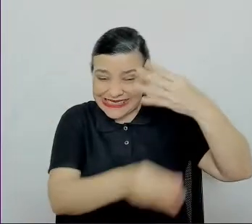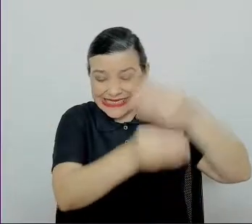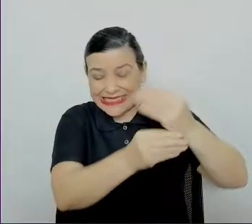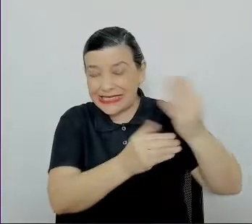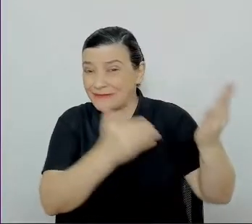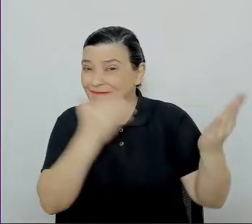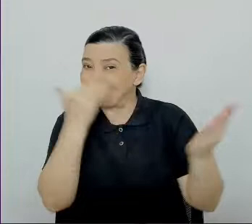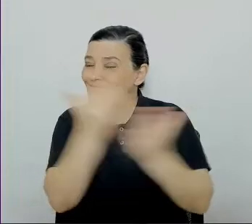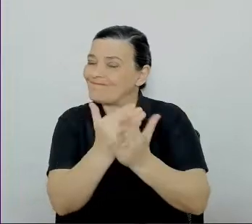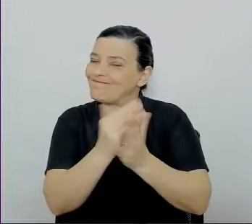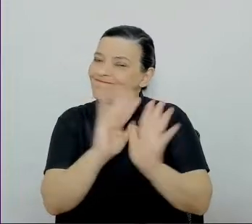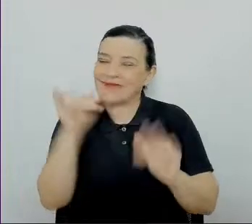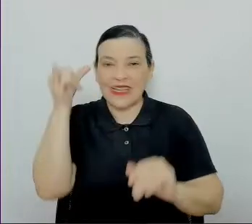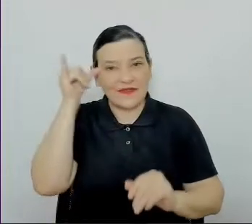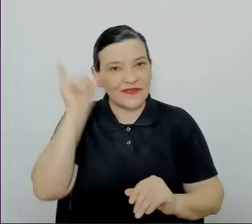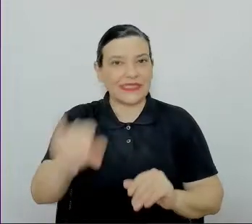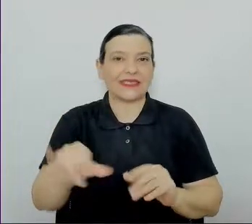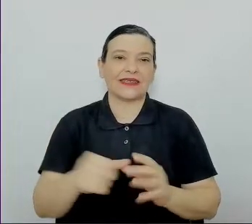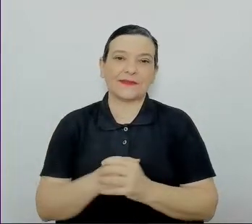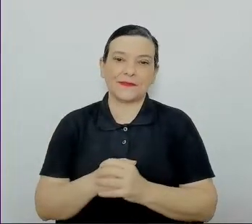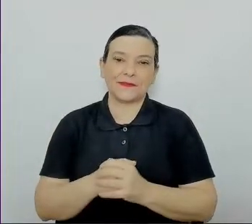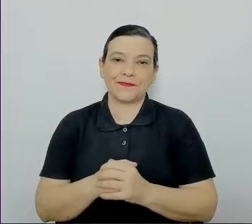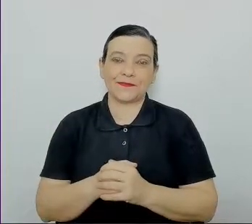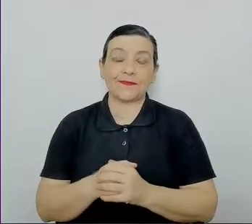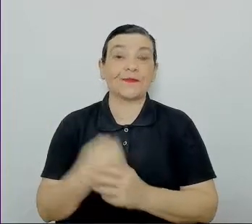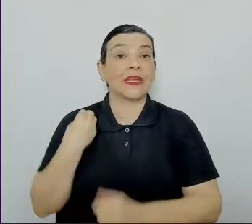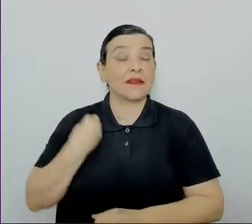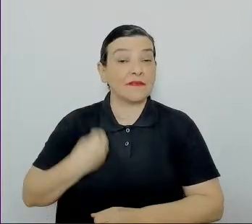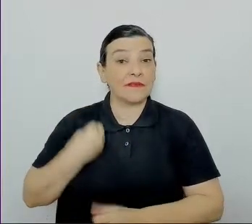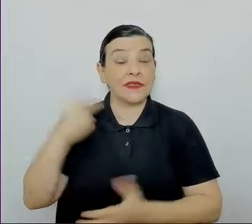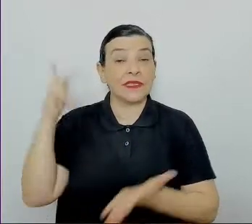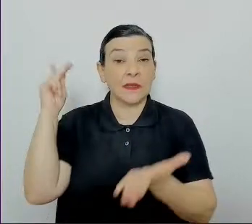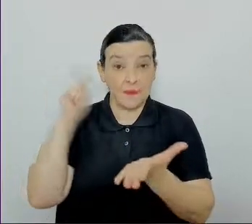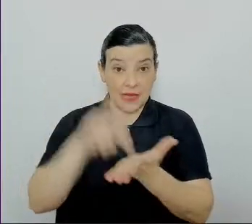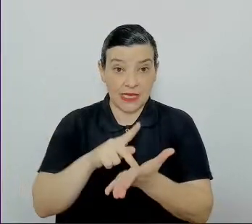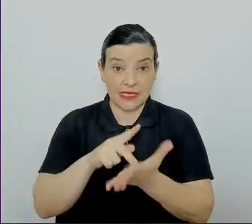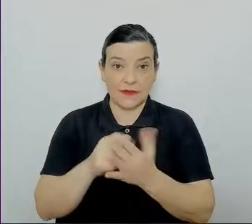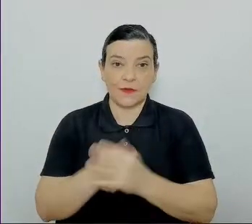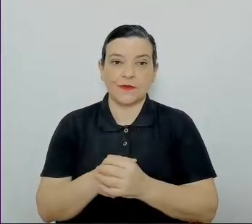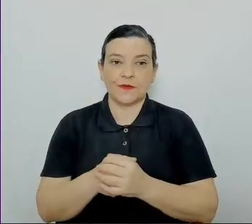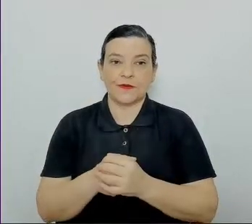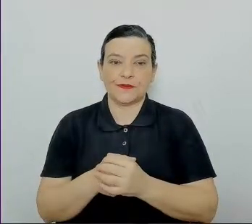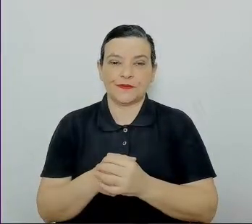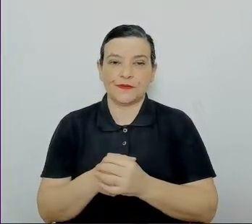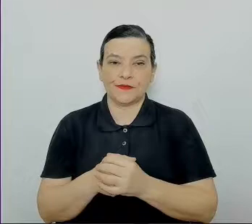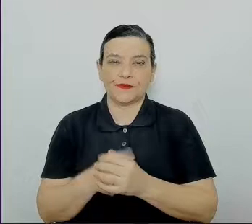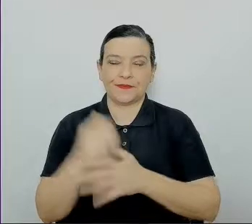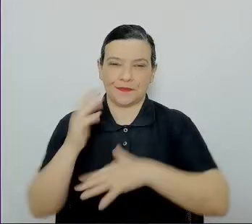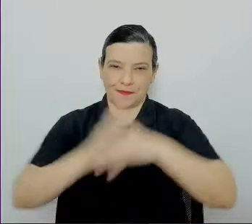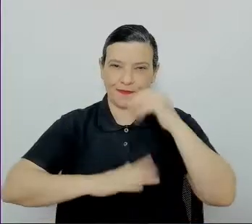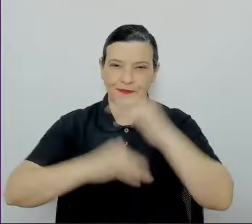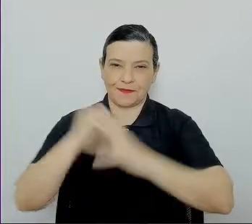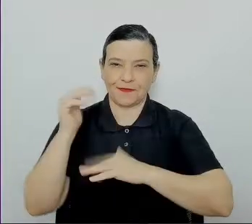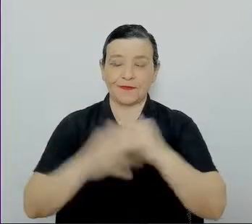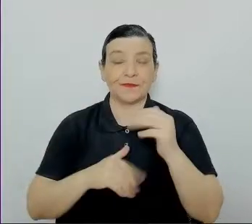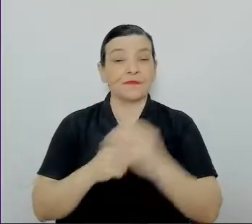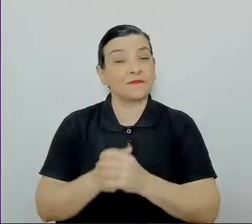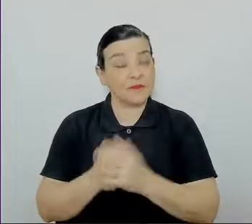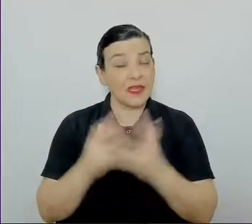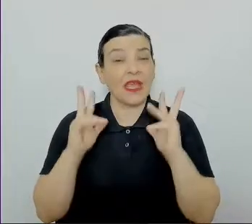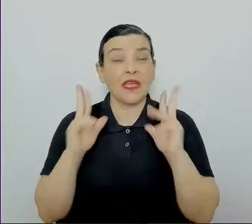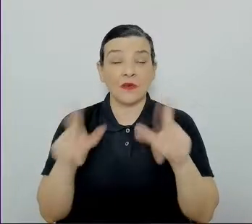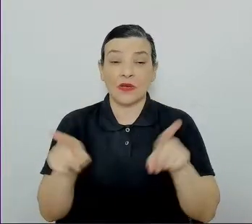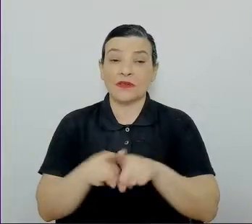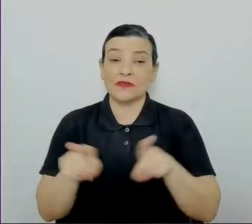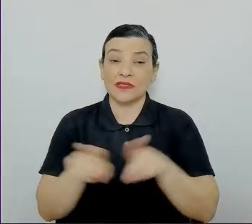serve. E aí, na vida real, antes da gente entrar ali mais na prática da coisa, na vida real é muito parecido. E